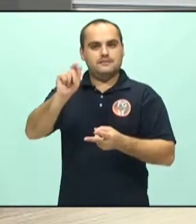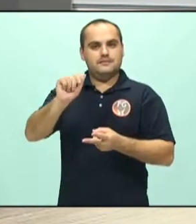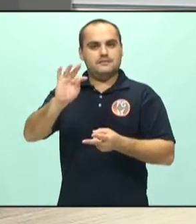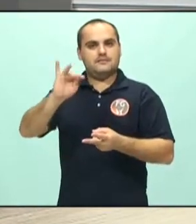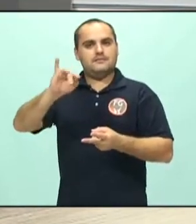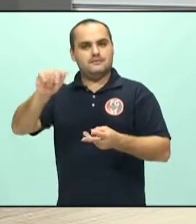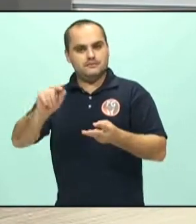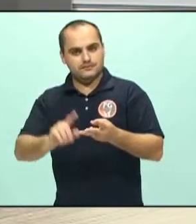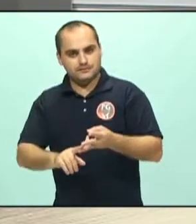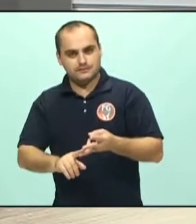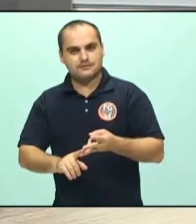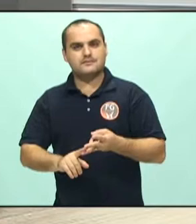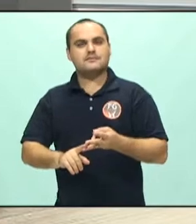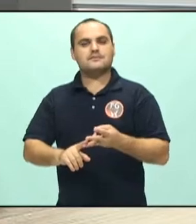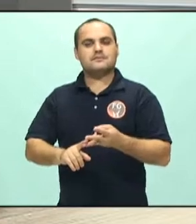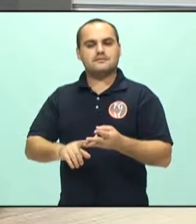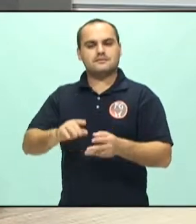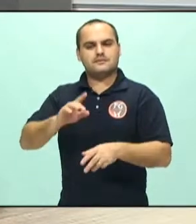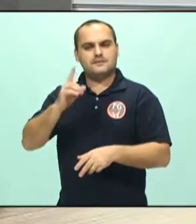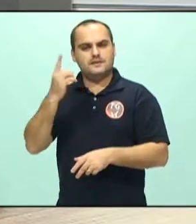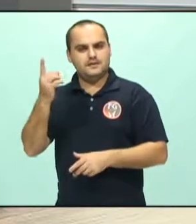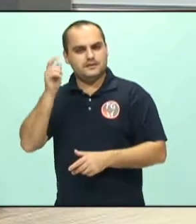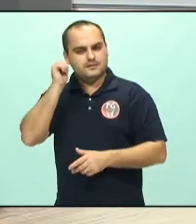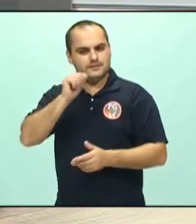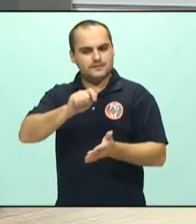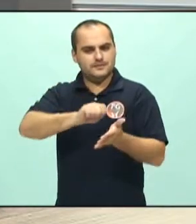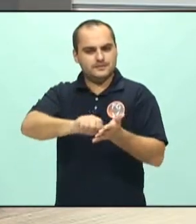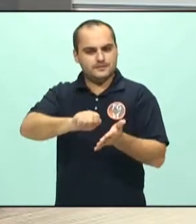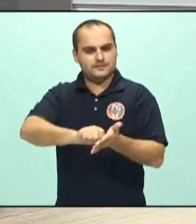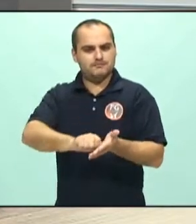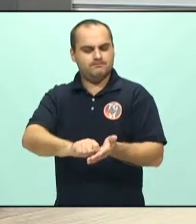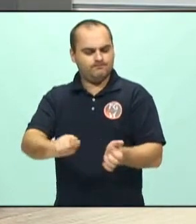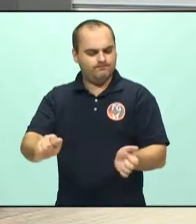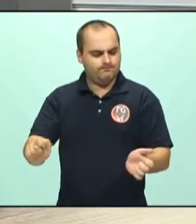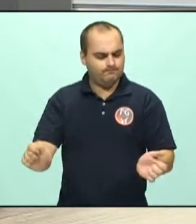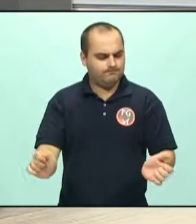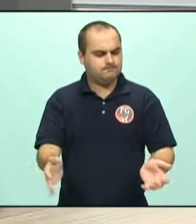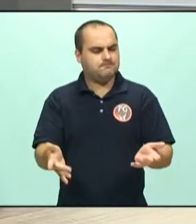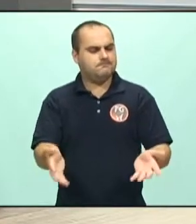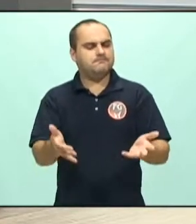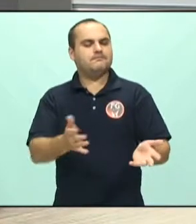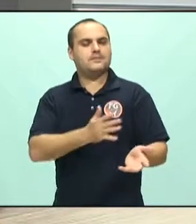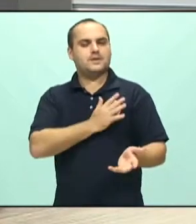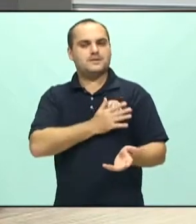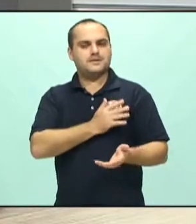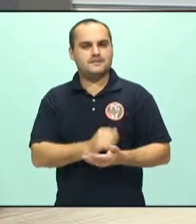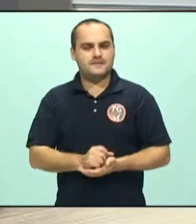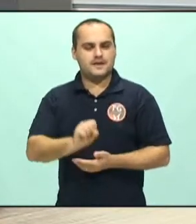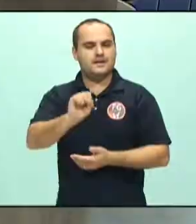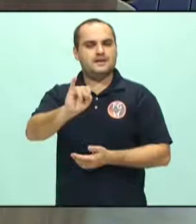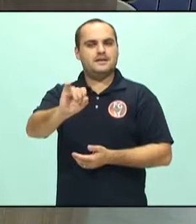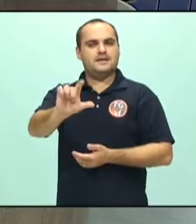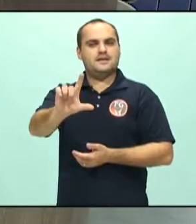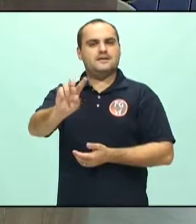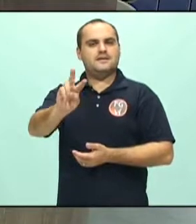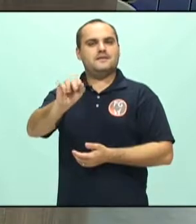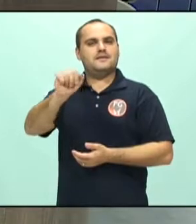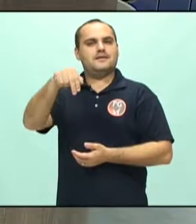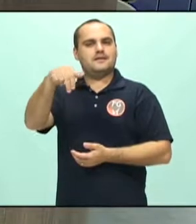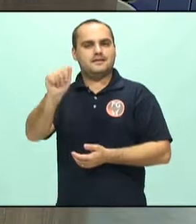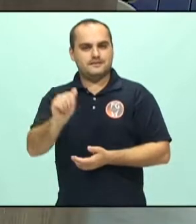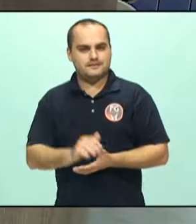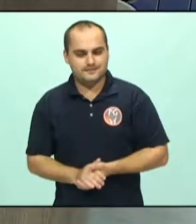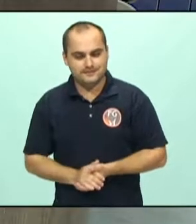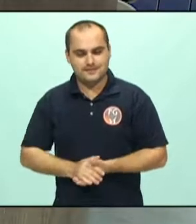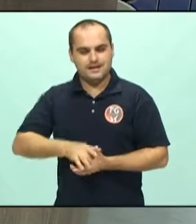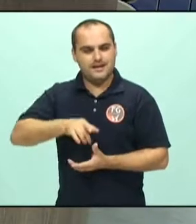e uma escritora que motivou o nosso coração, a Silvana Estival, que foi a